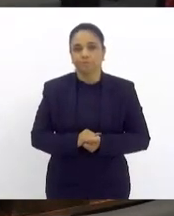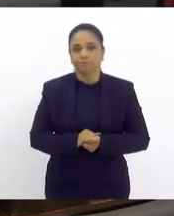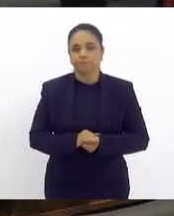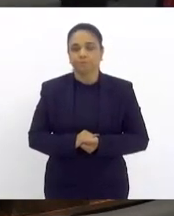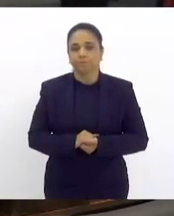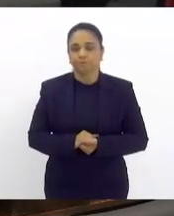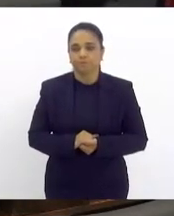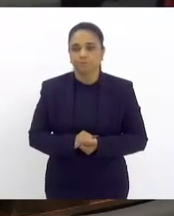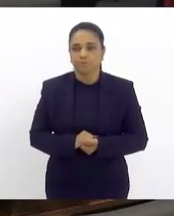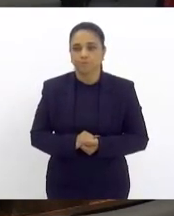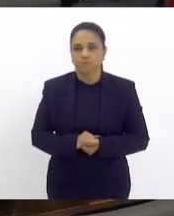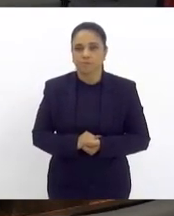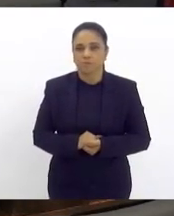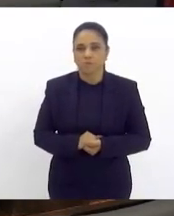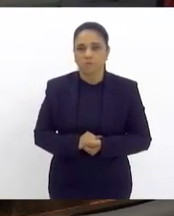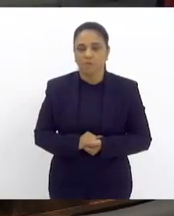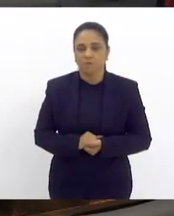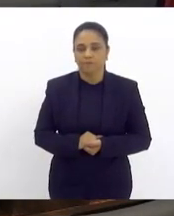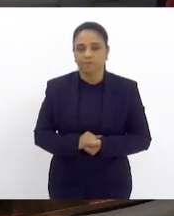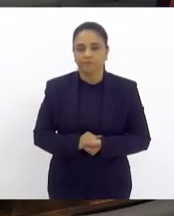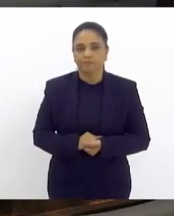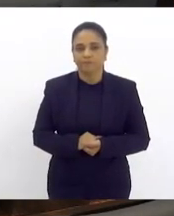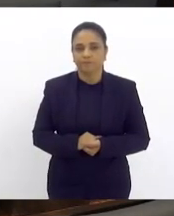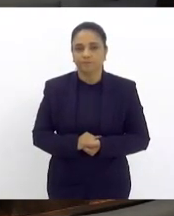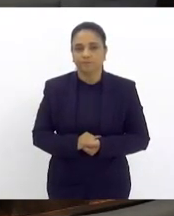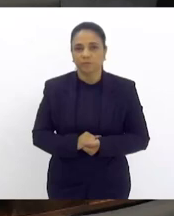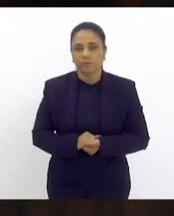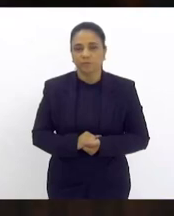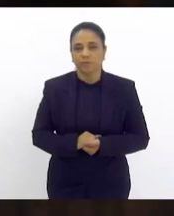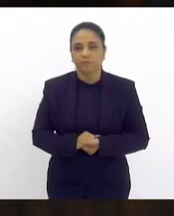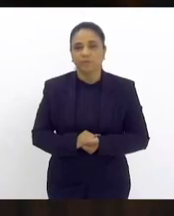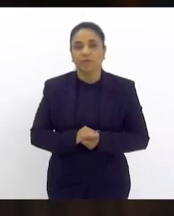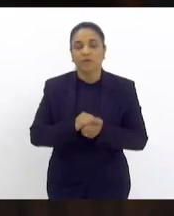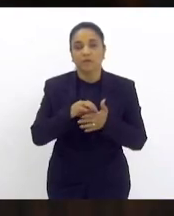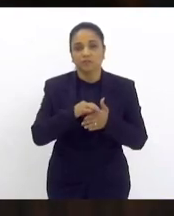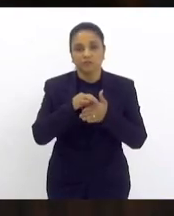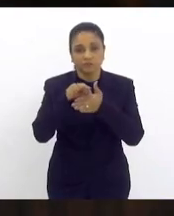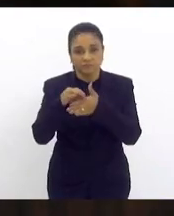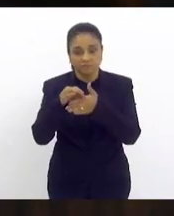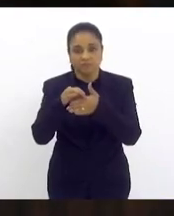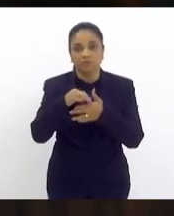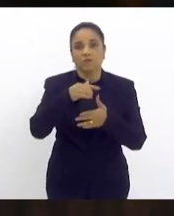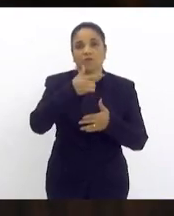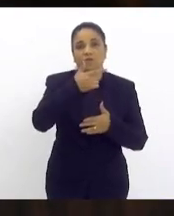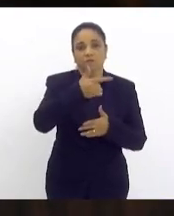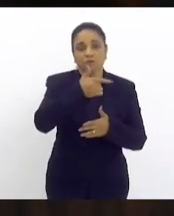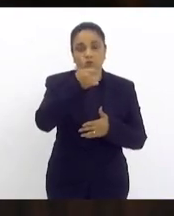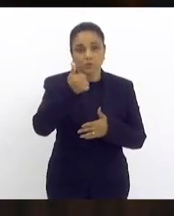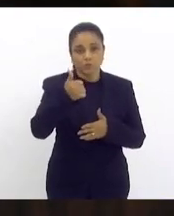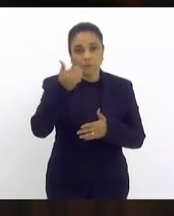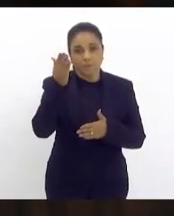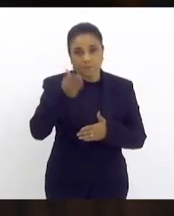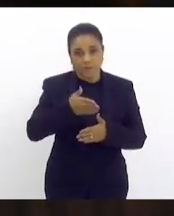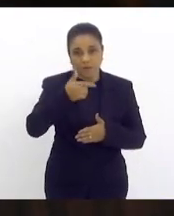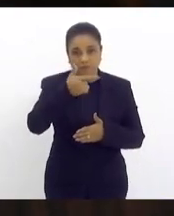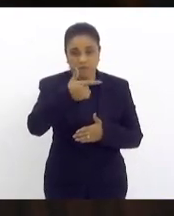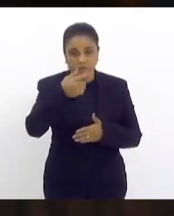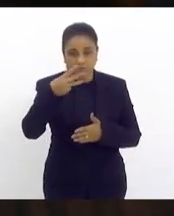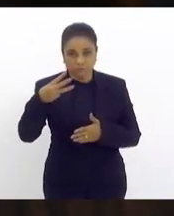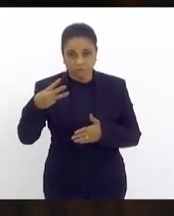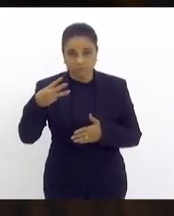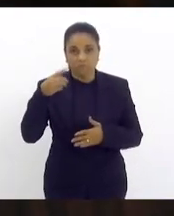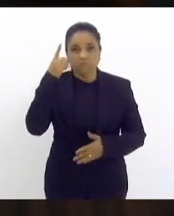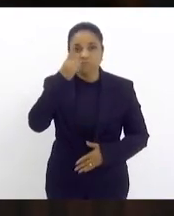Oi Não é esse aqui indicação Legislativa 21 barra 2023 de autoria do